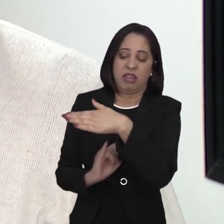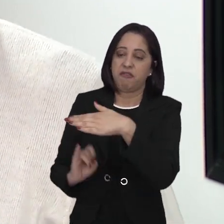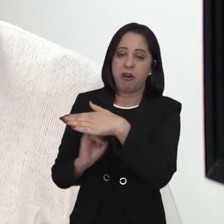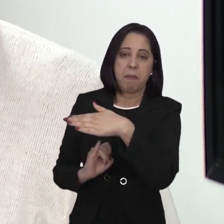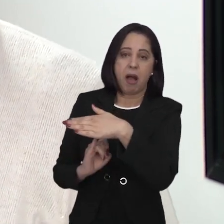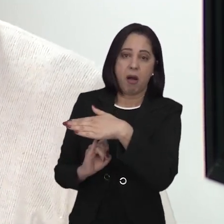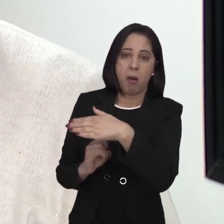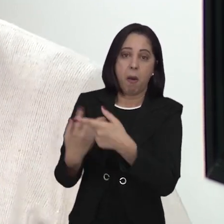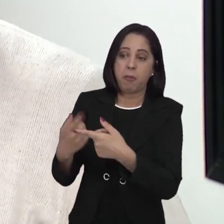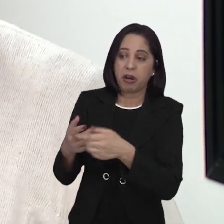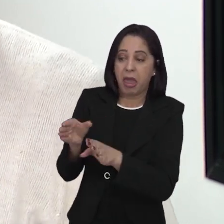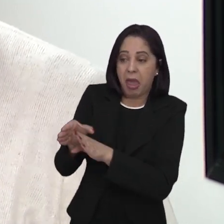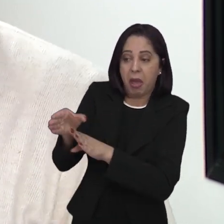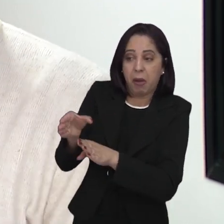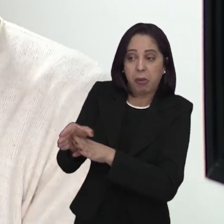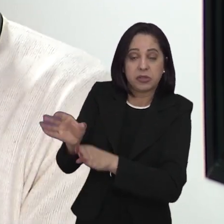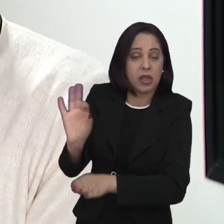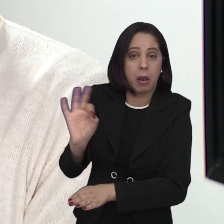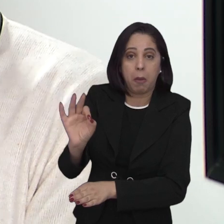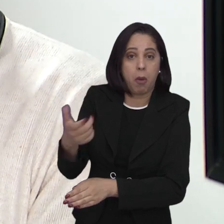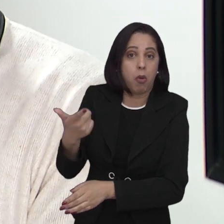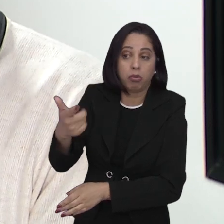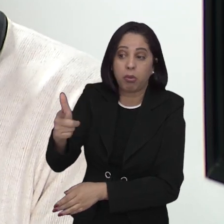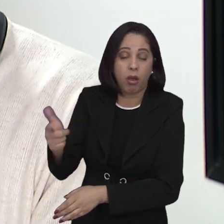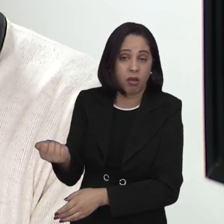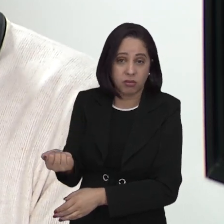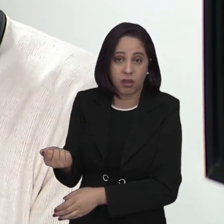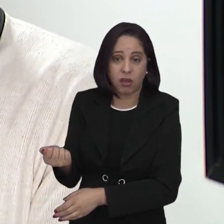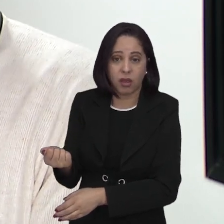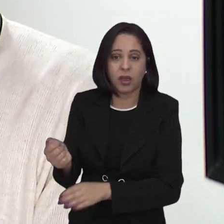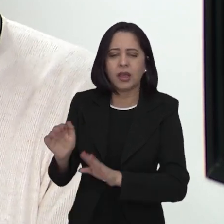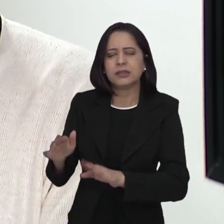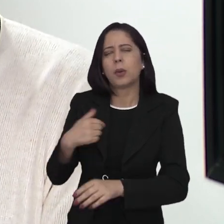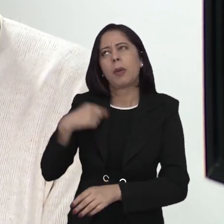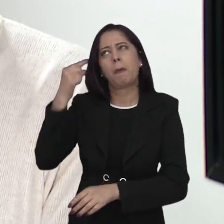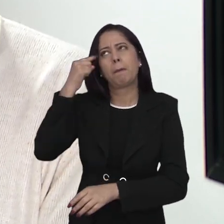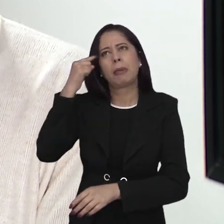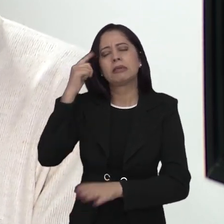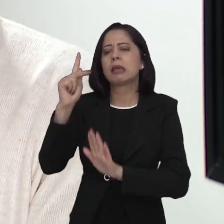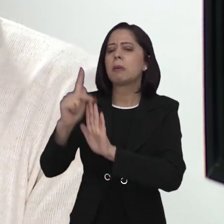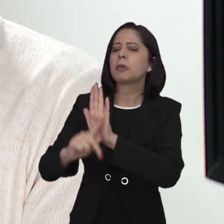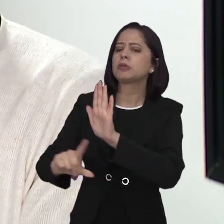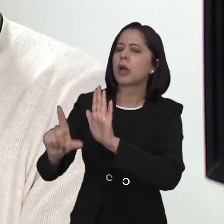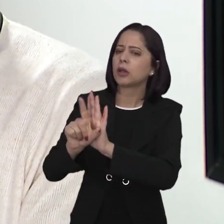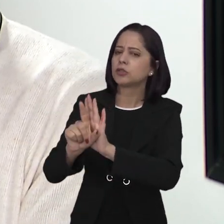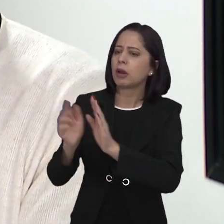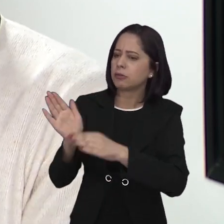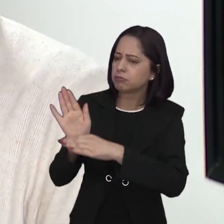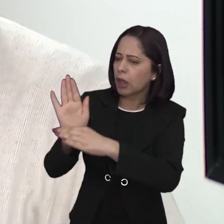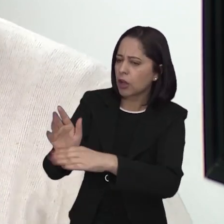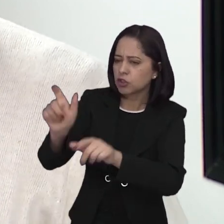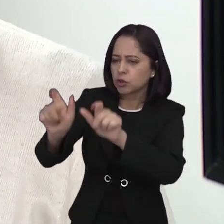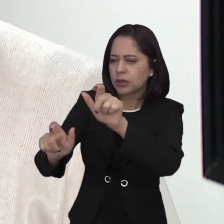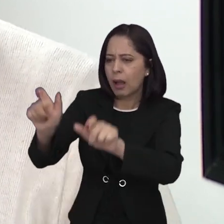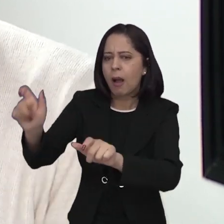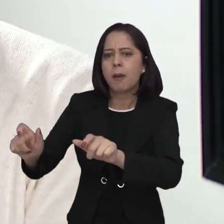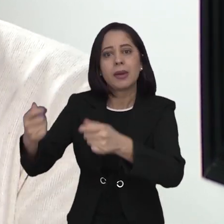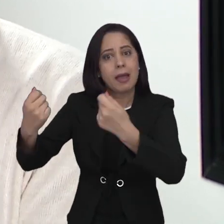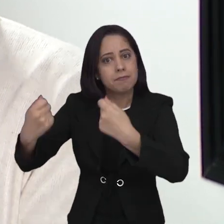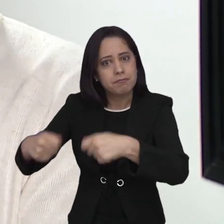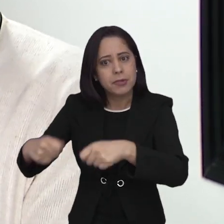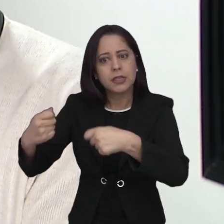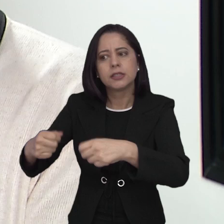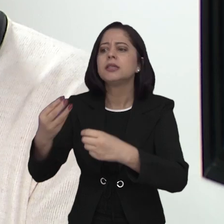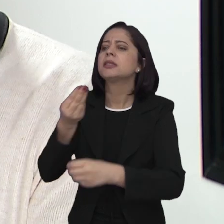uma orientação, e elas pedem muito, né, ajuda, auxílio para nós. Então, o projeto foi criado pensando nessas mulheres que